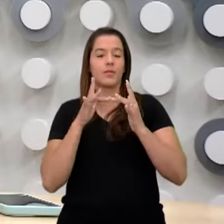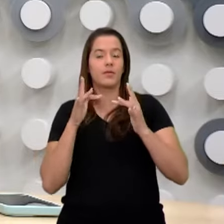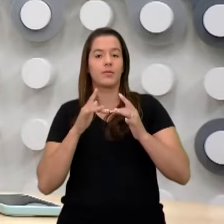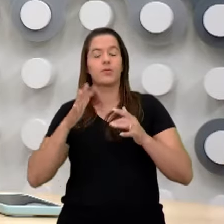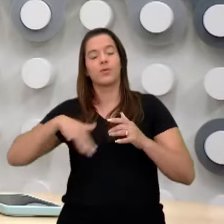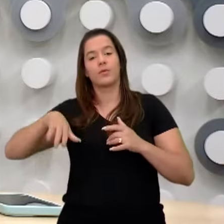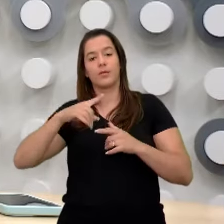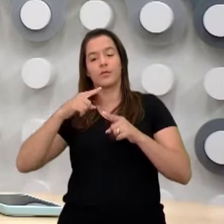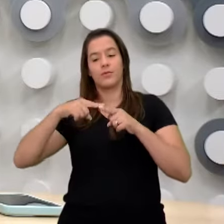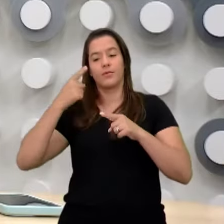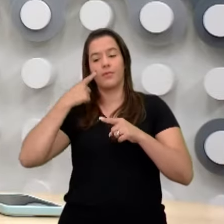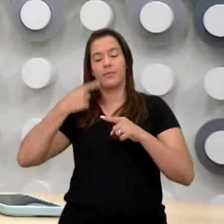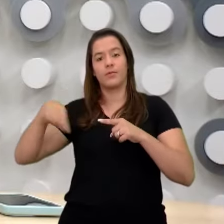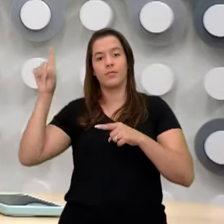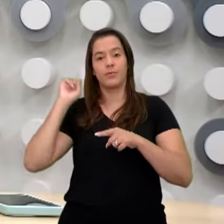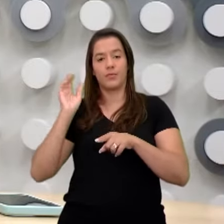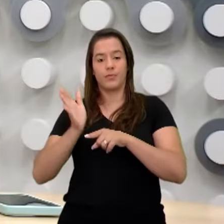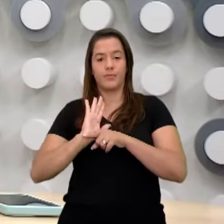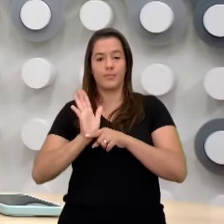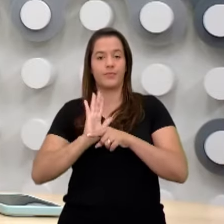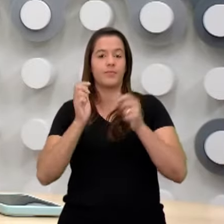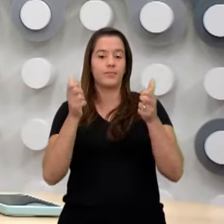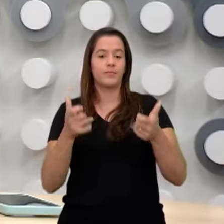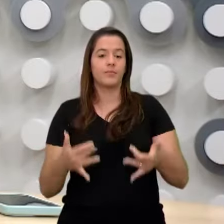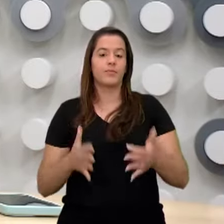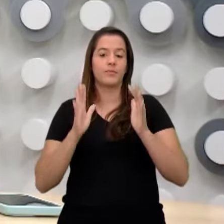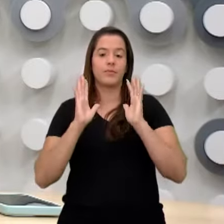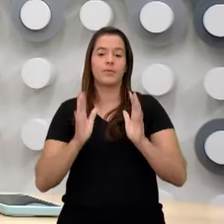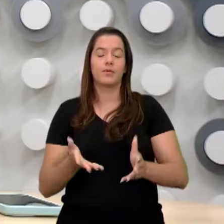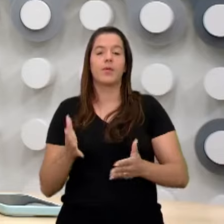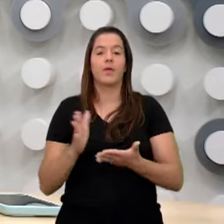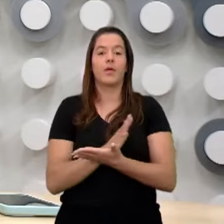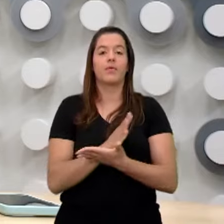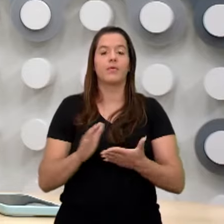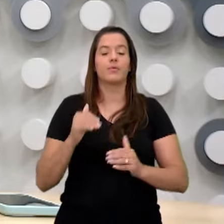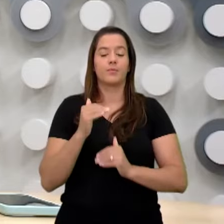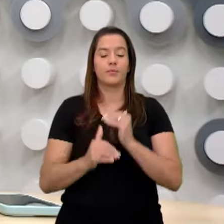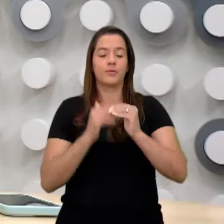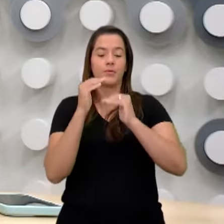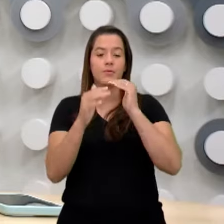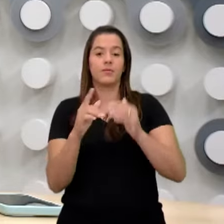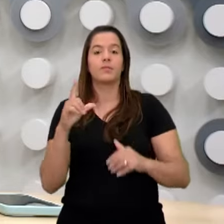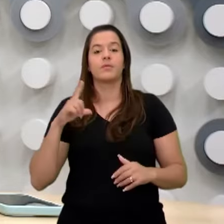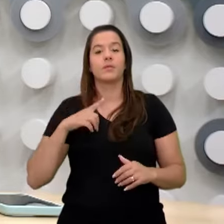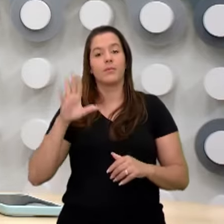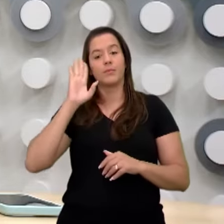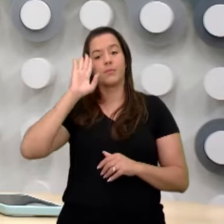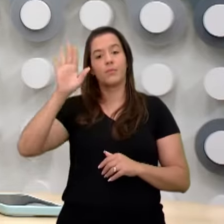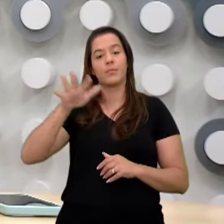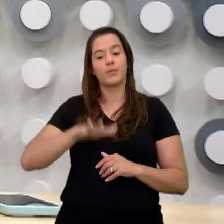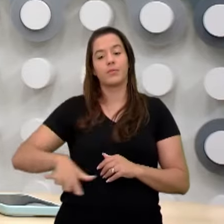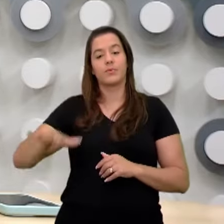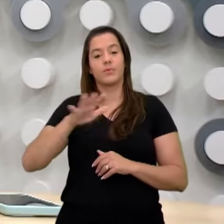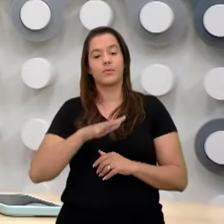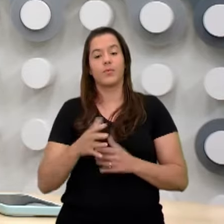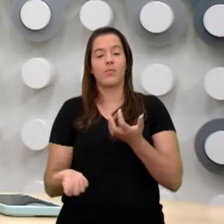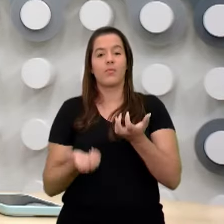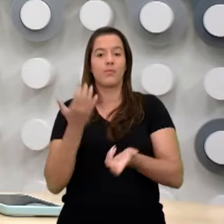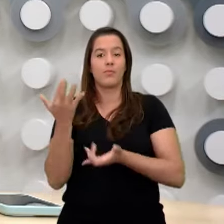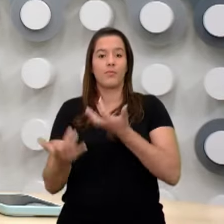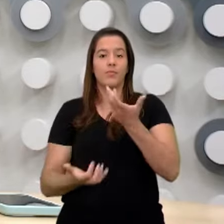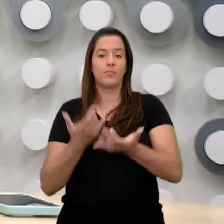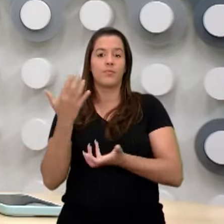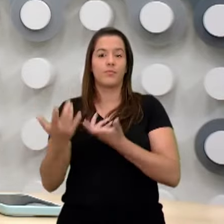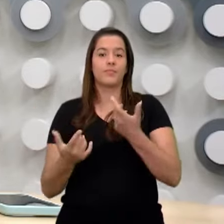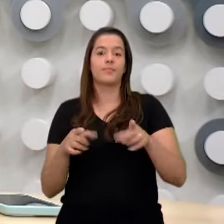visto no vídeo anterior, né, mostrando lá, né, esse processo, principalmente no Círculo do Fogo do Pacífico, onde tem lá